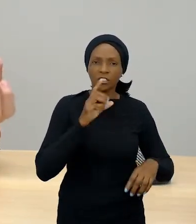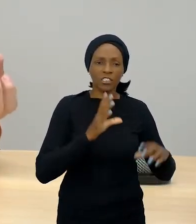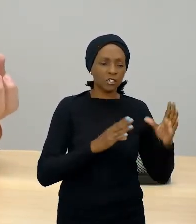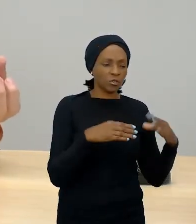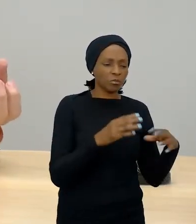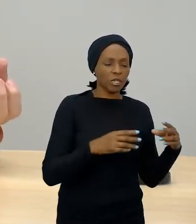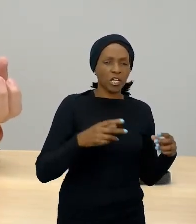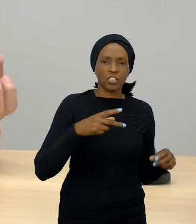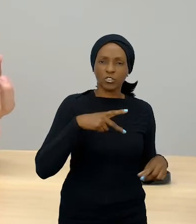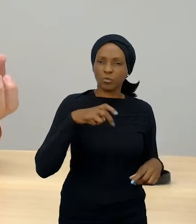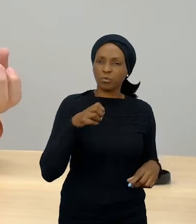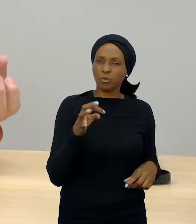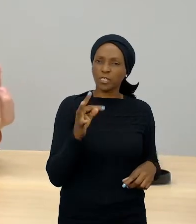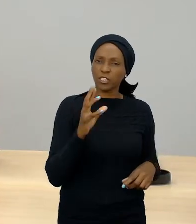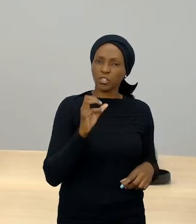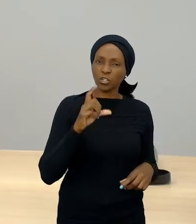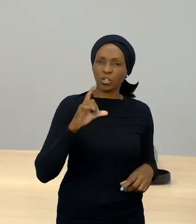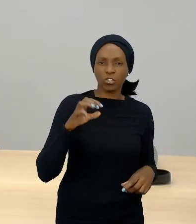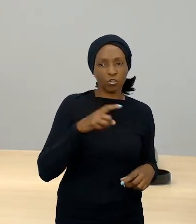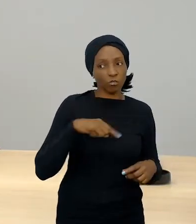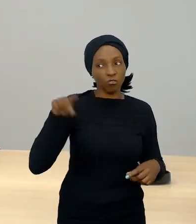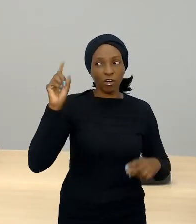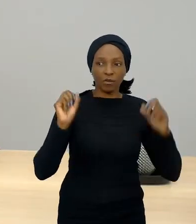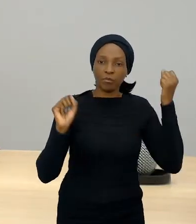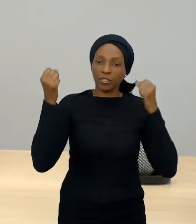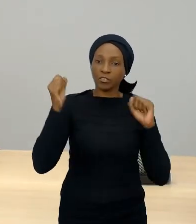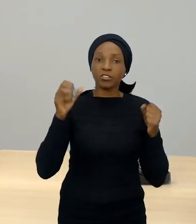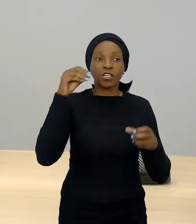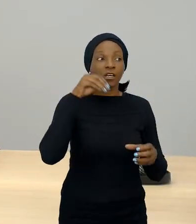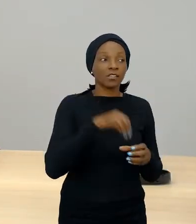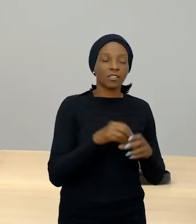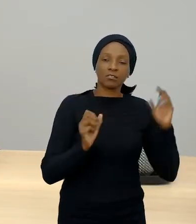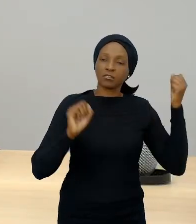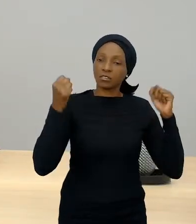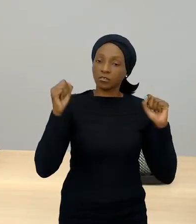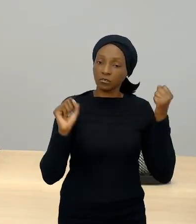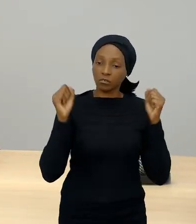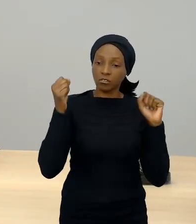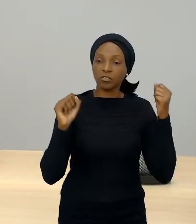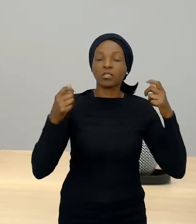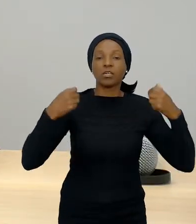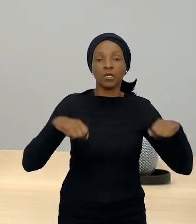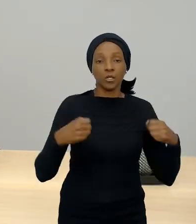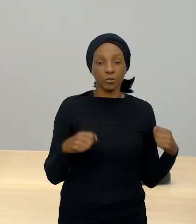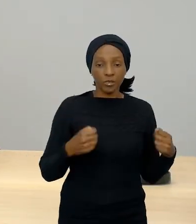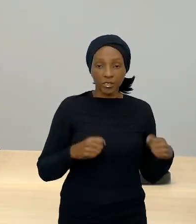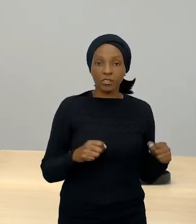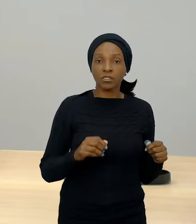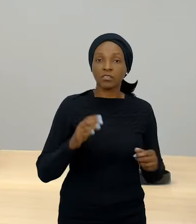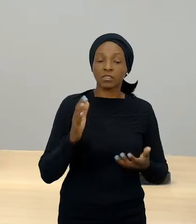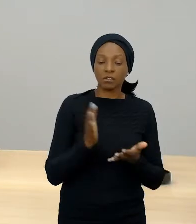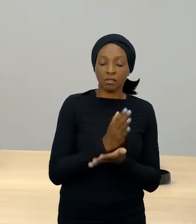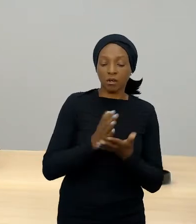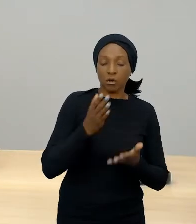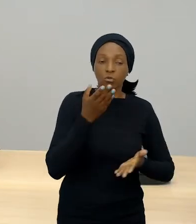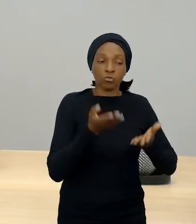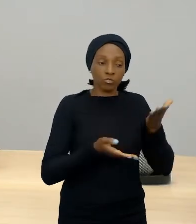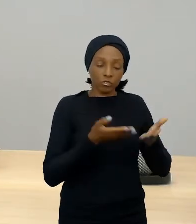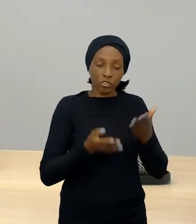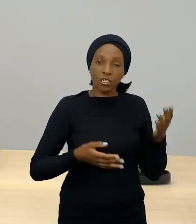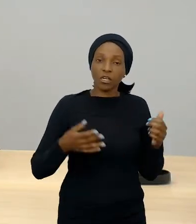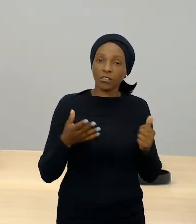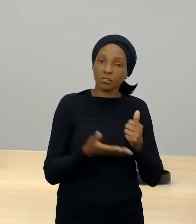petróleo vai para a indústria, né, dentro da indústria devem haver processos para gastar menos